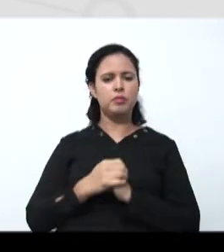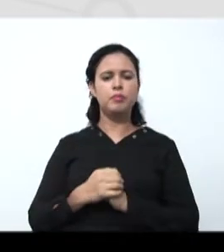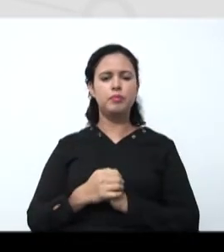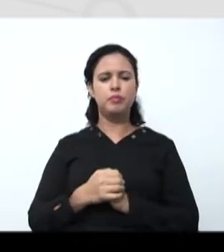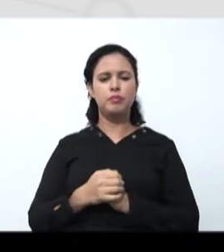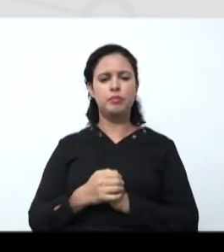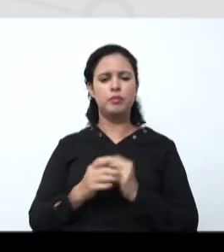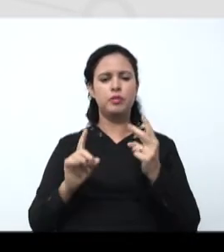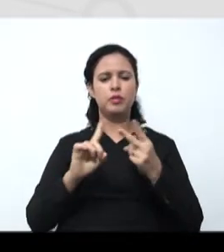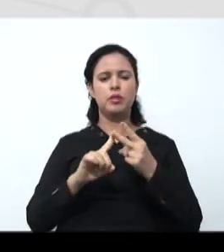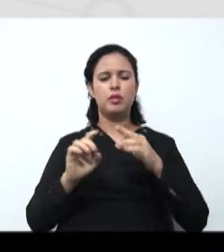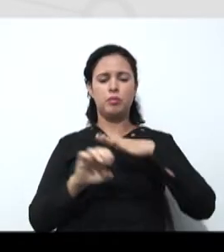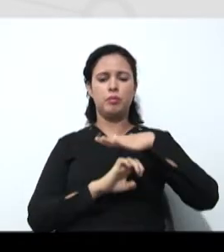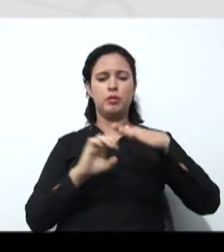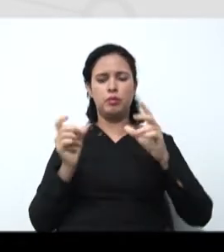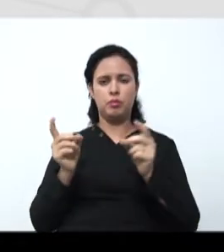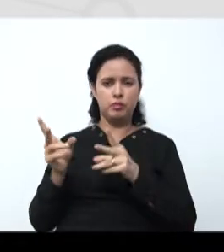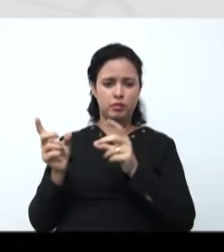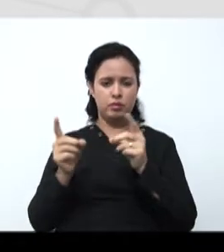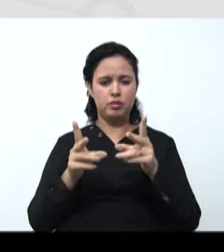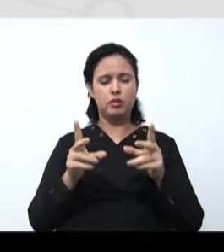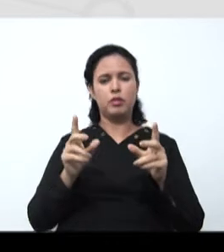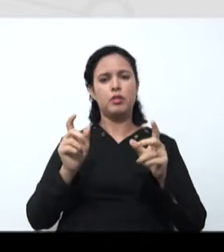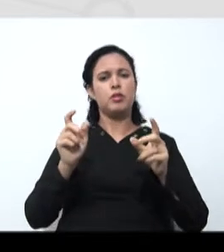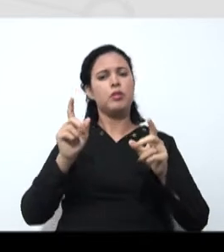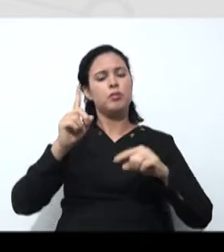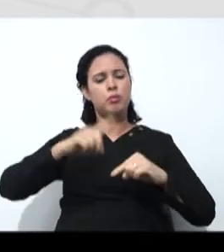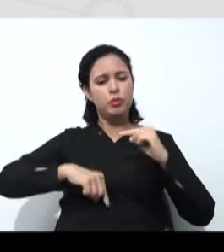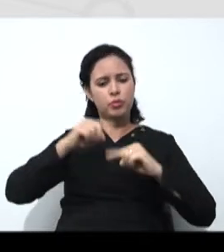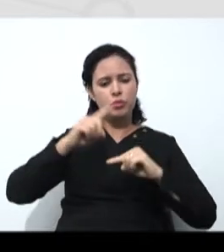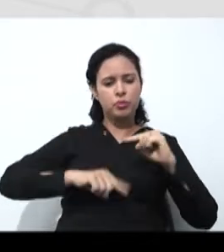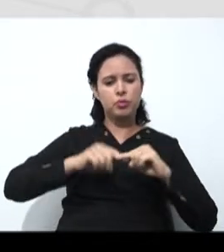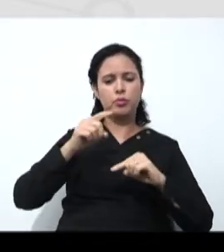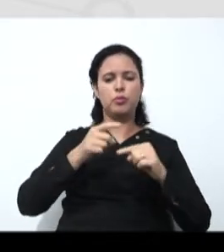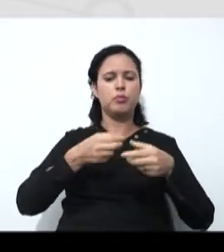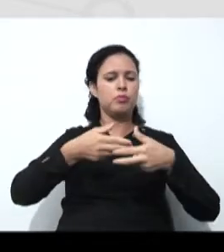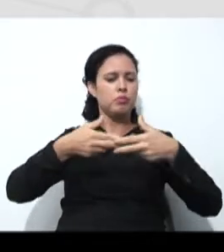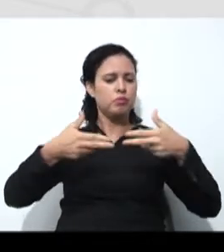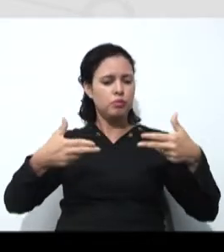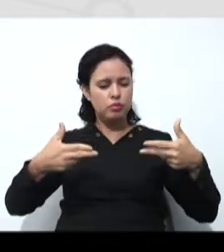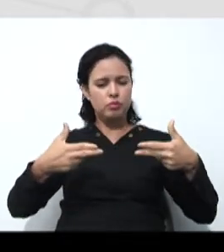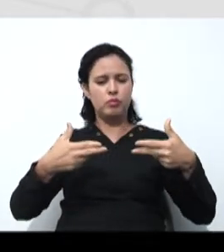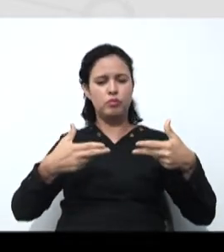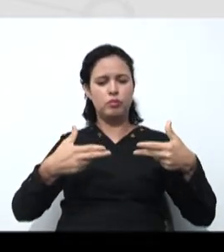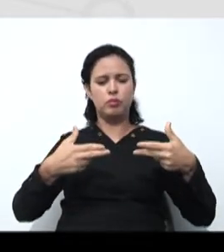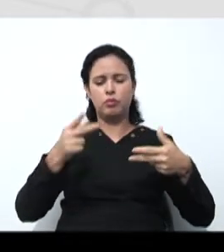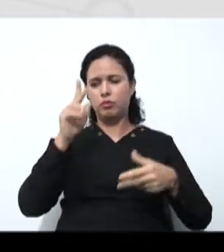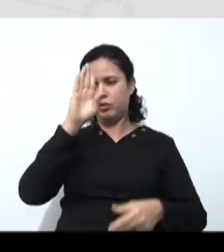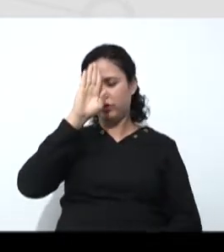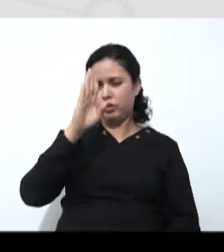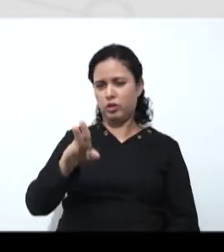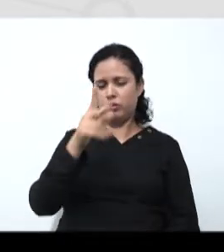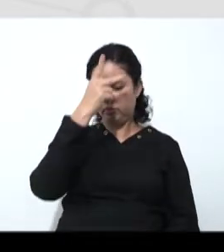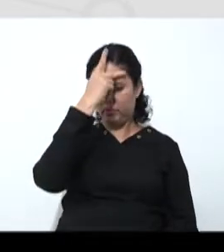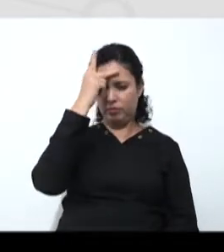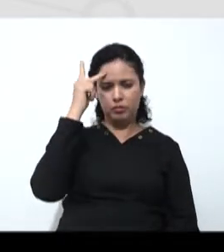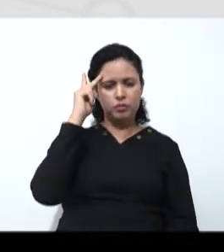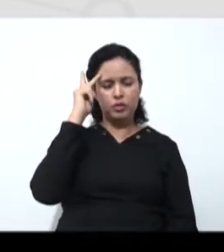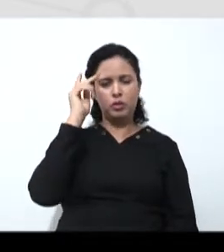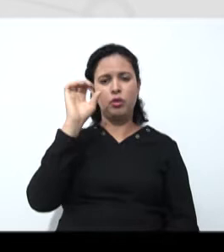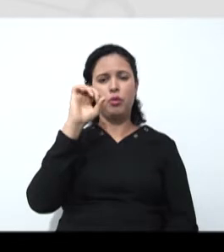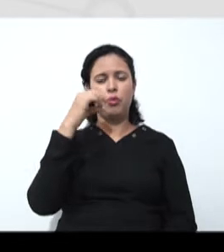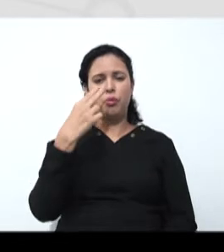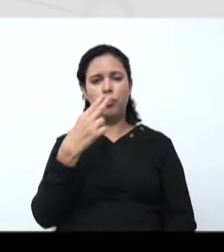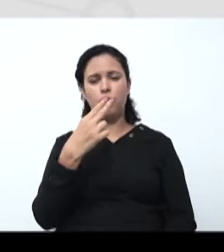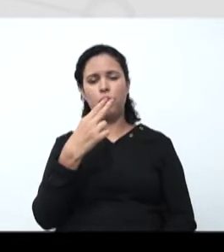vende mercadorias, produtos acabados diretamente ao consumidor, quando ele é varejista, ou aquela que compra o produto para vender